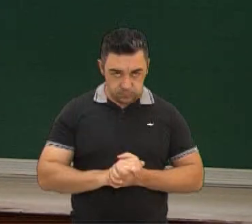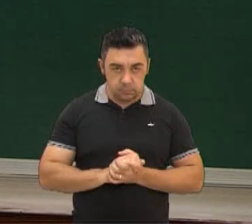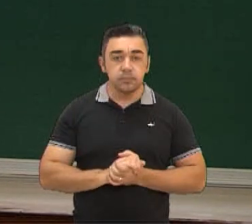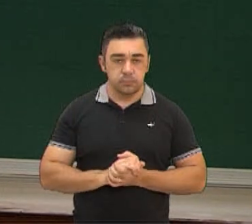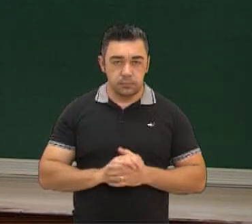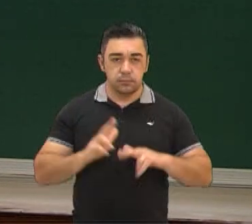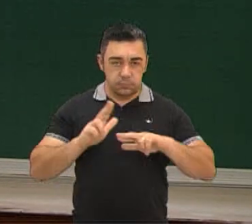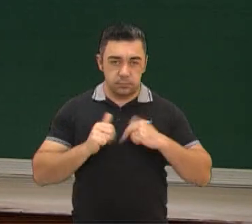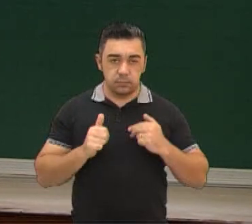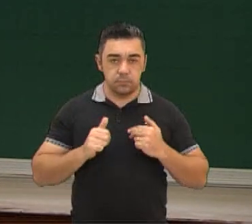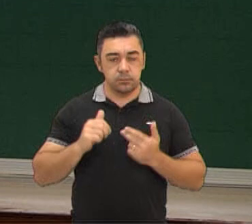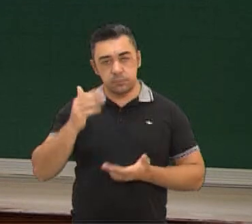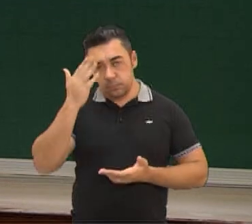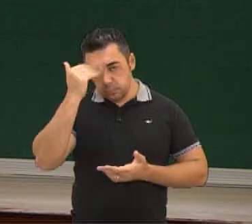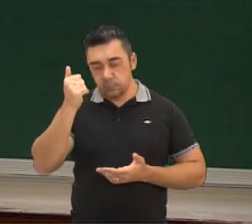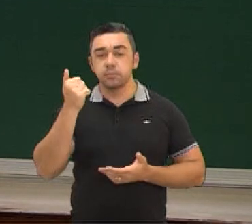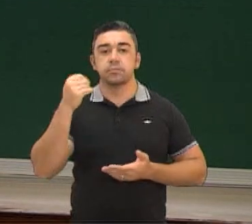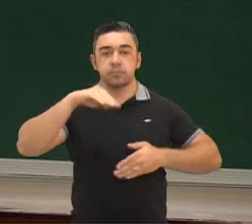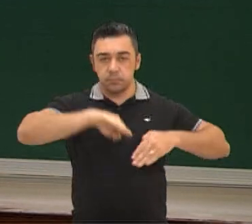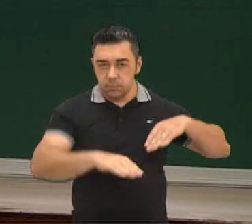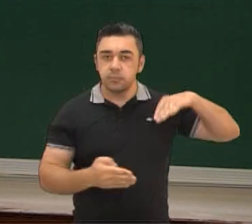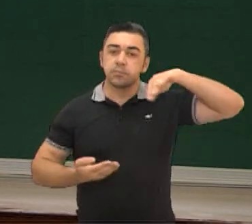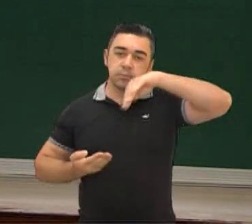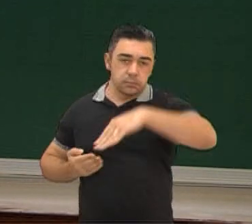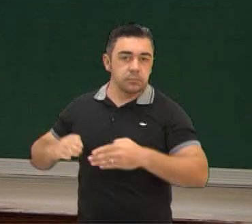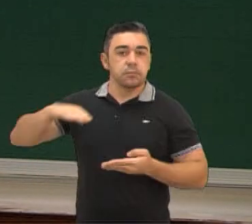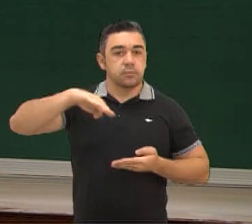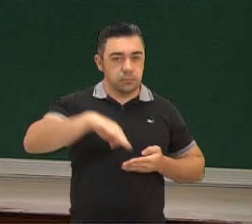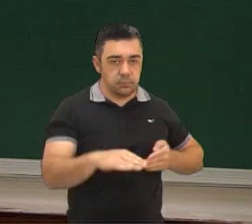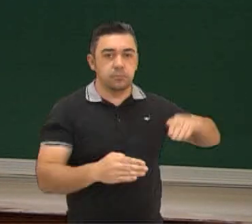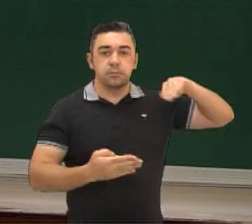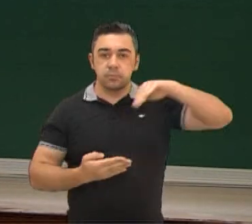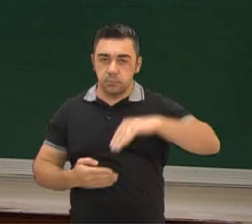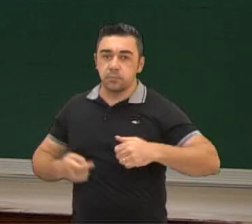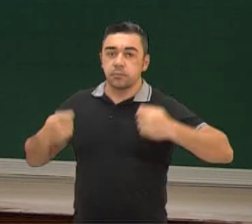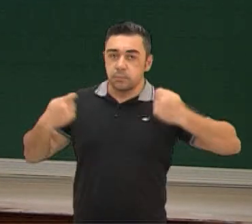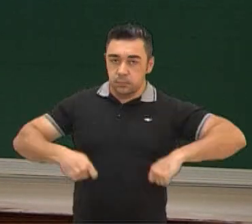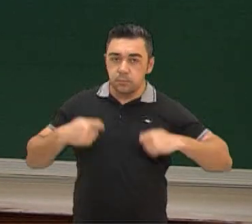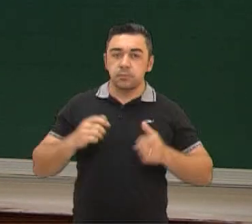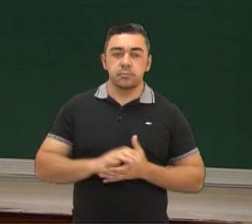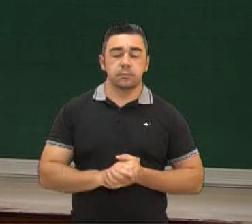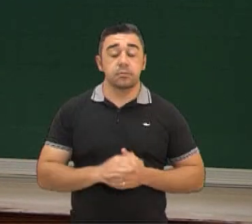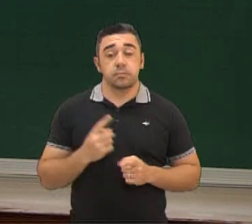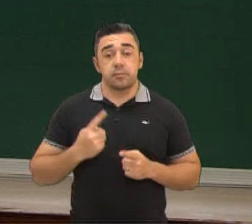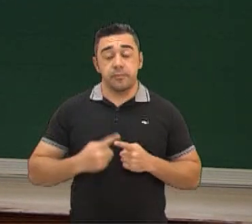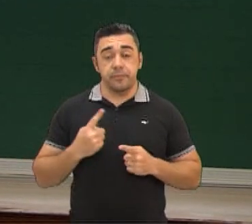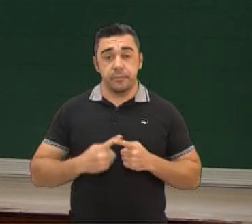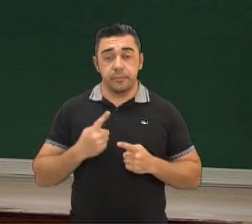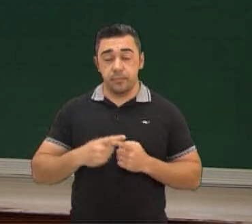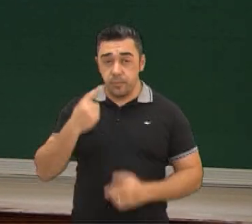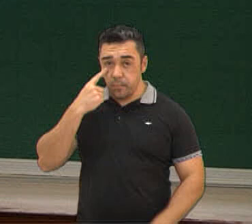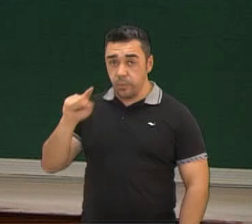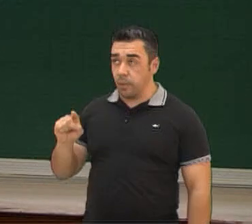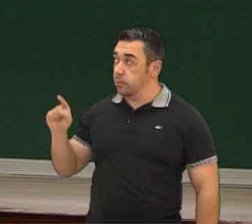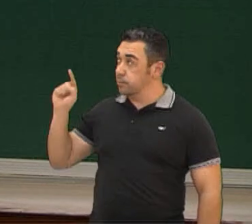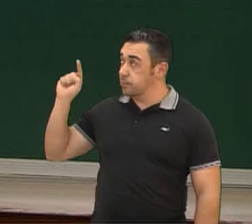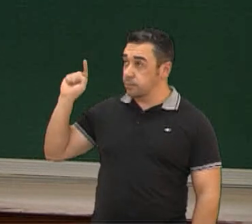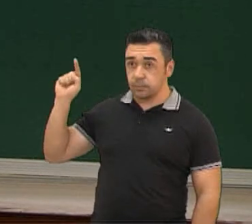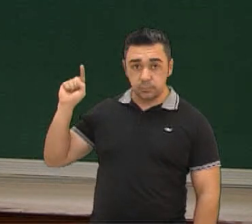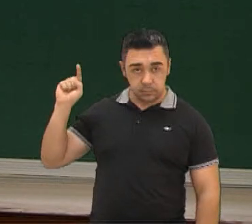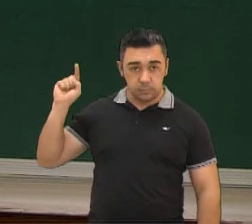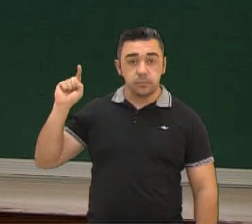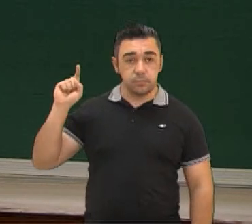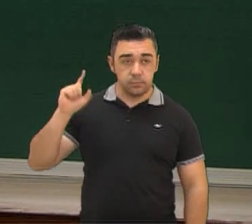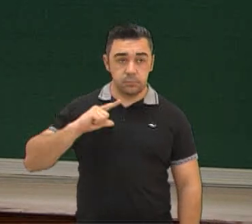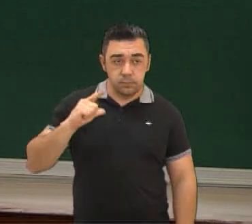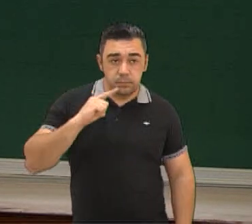conta disso, saber nadar é fundamental nesse esporte. Até porque, olhando assim uma imagem como aquele